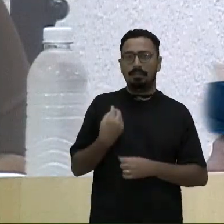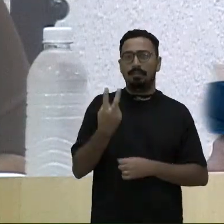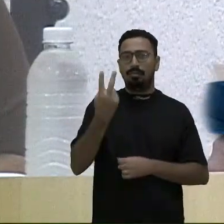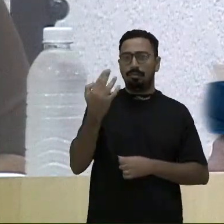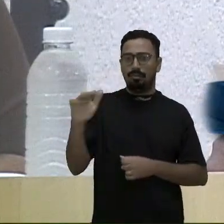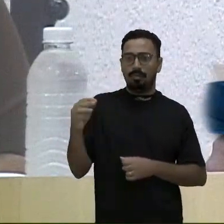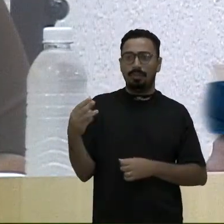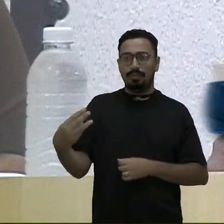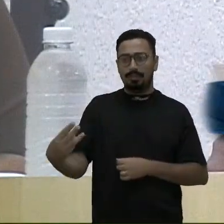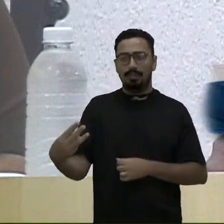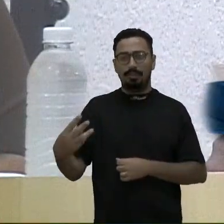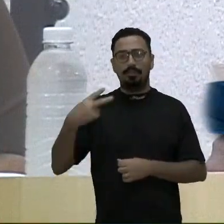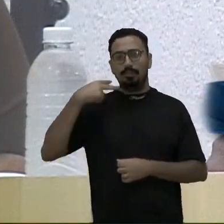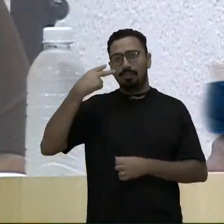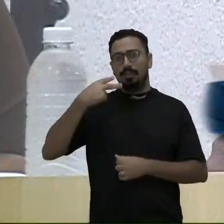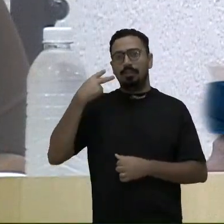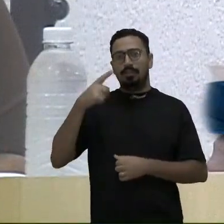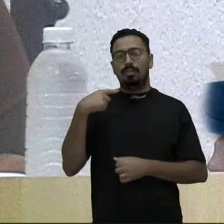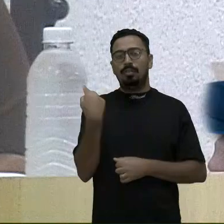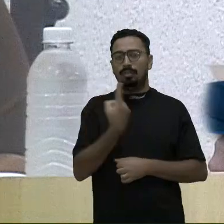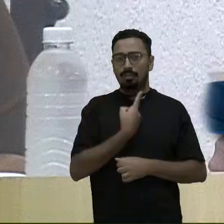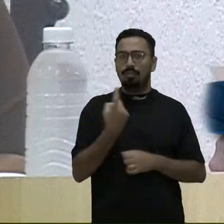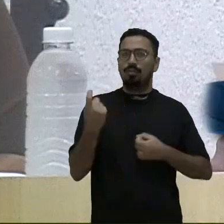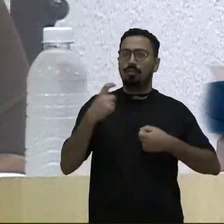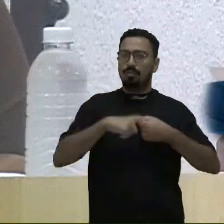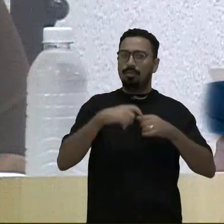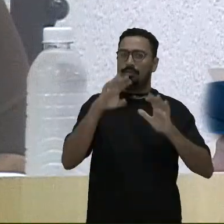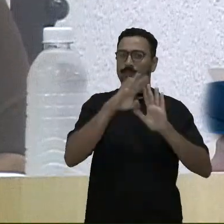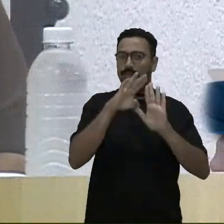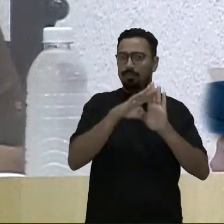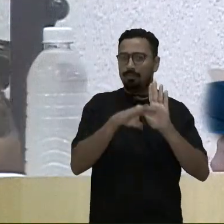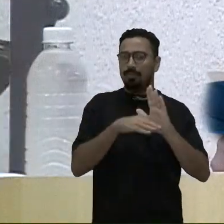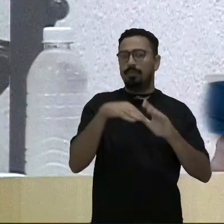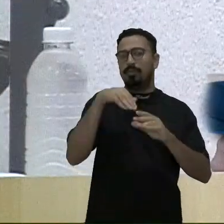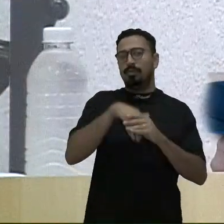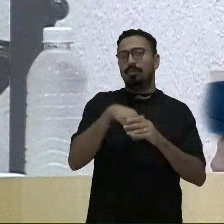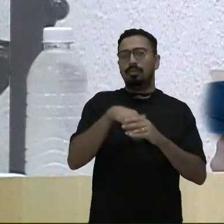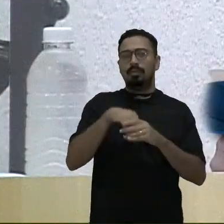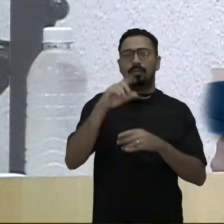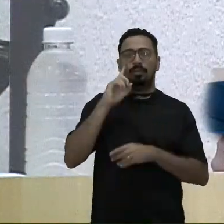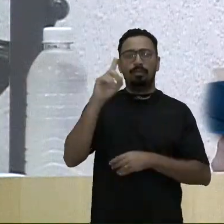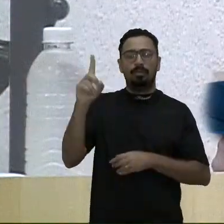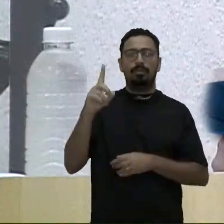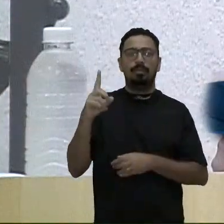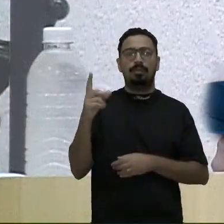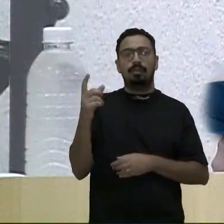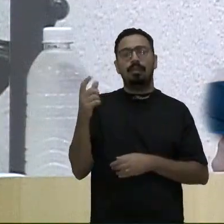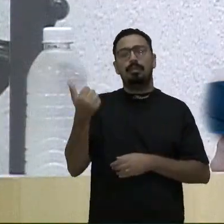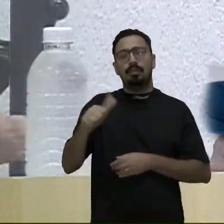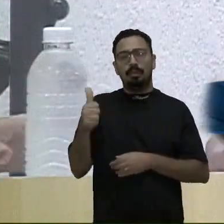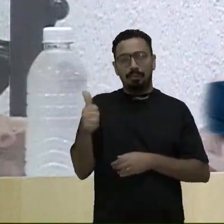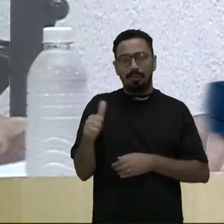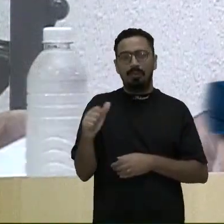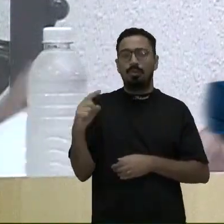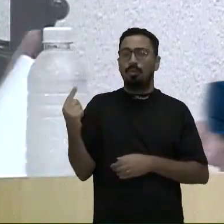vereadores, passamos à ordem do dia. Senhora secretária, leia o primeiro e único item da